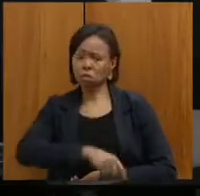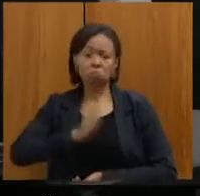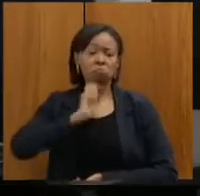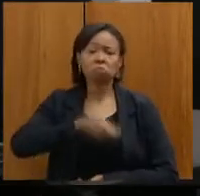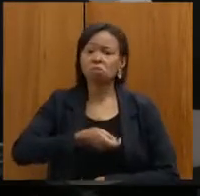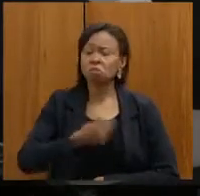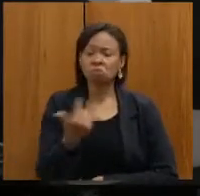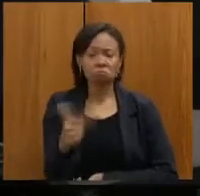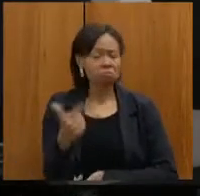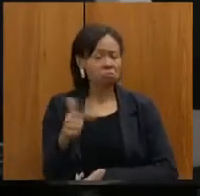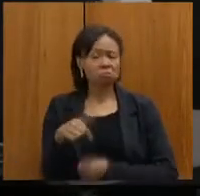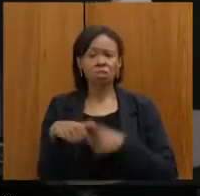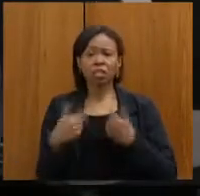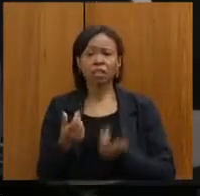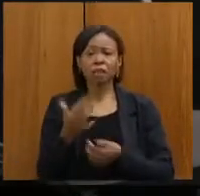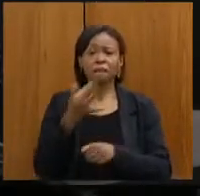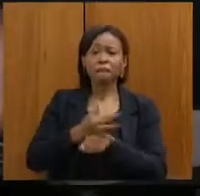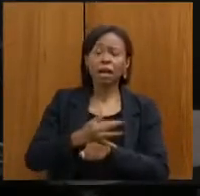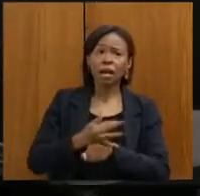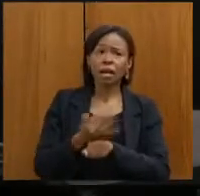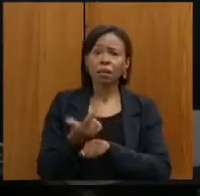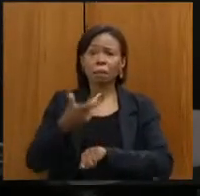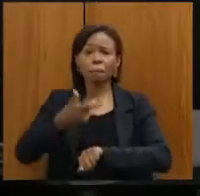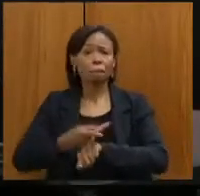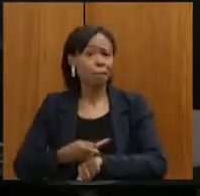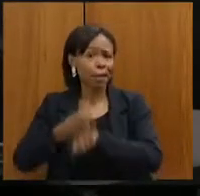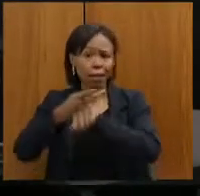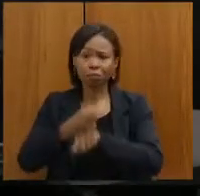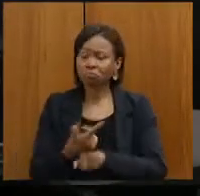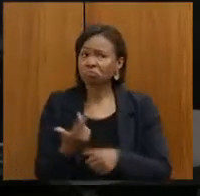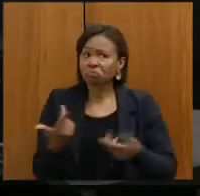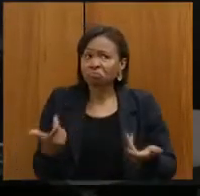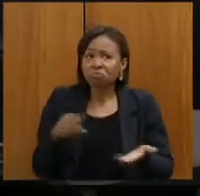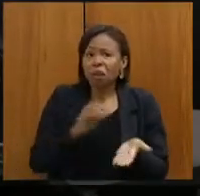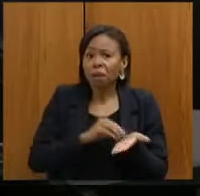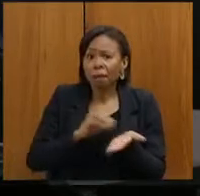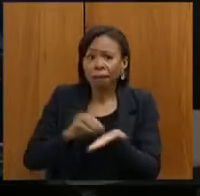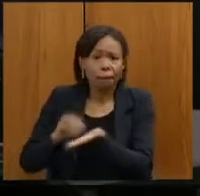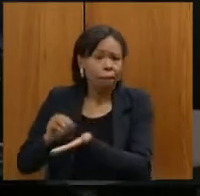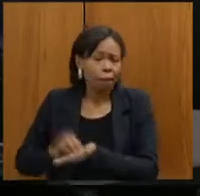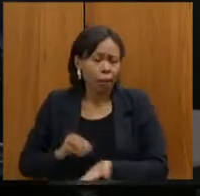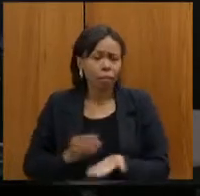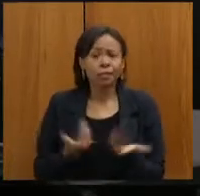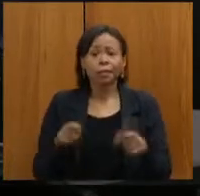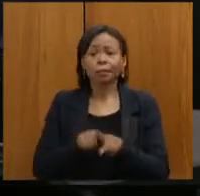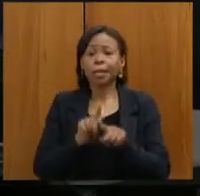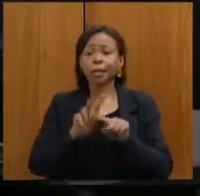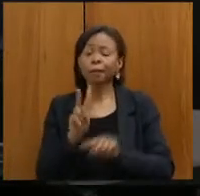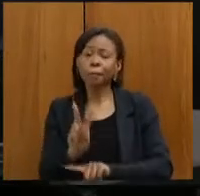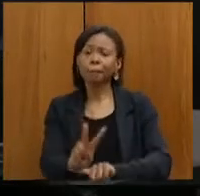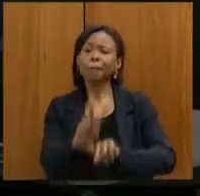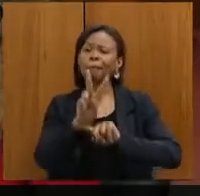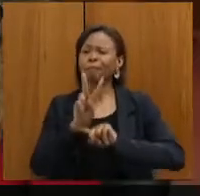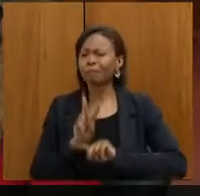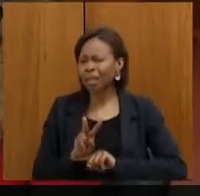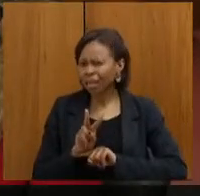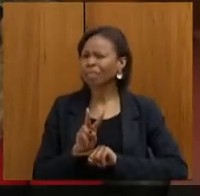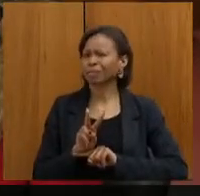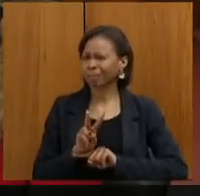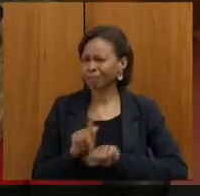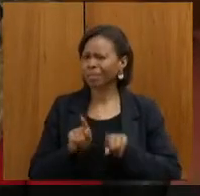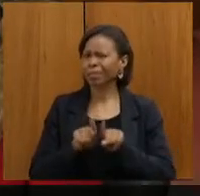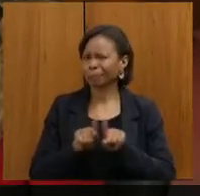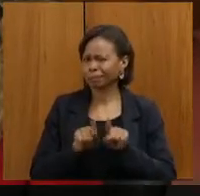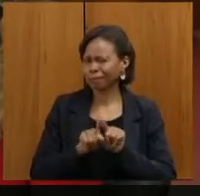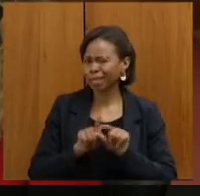férias-prêmio muito menos e os empréstimos consignados governo recolhi a parcela dos Servidores para